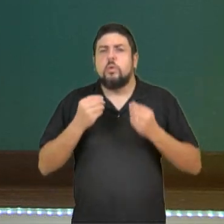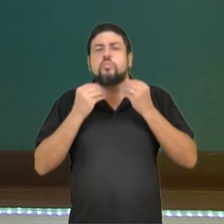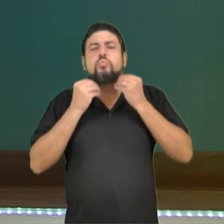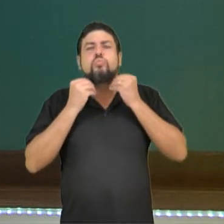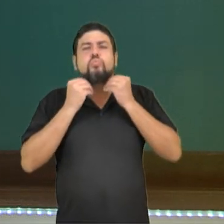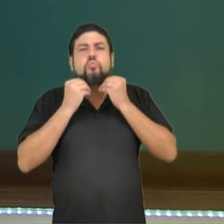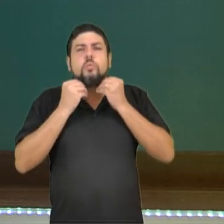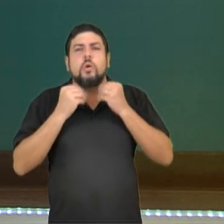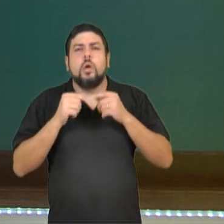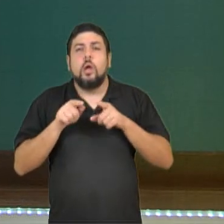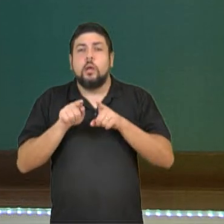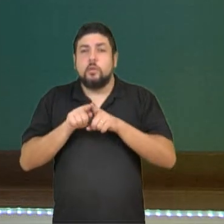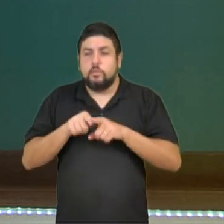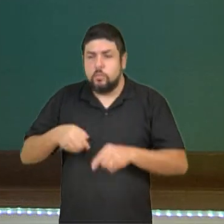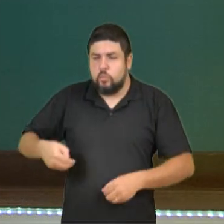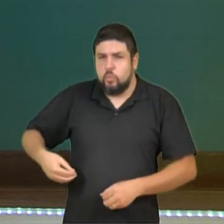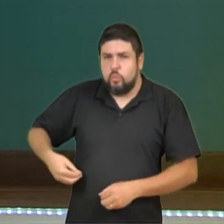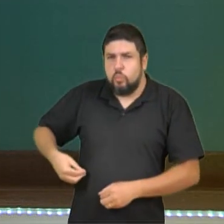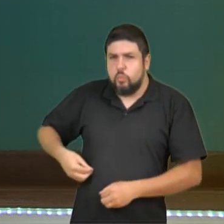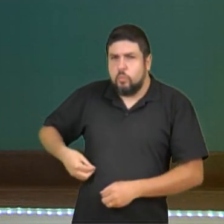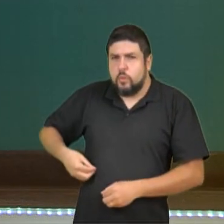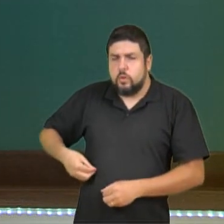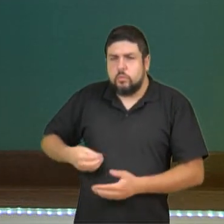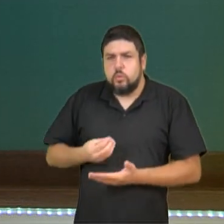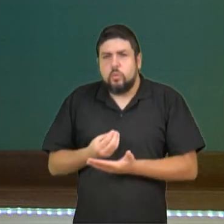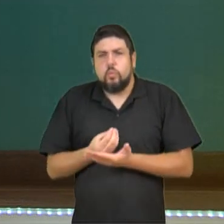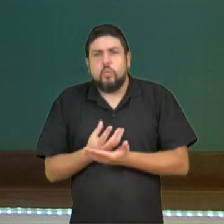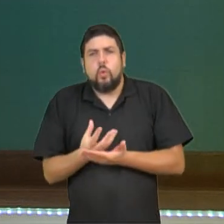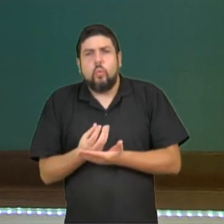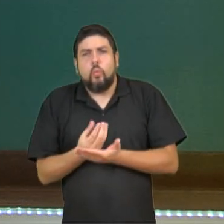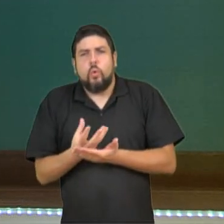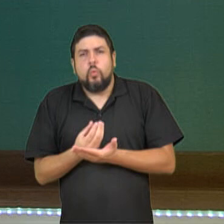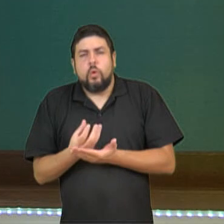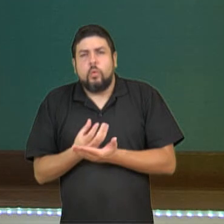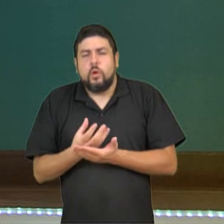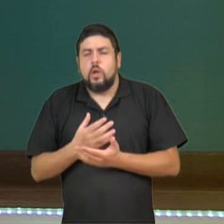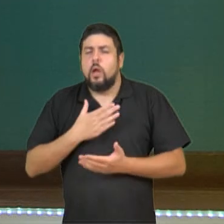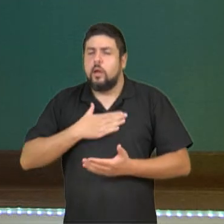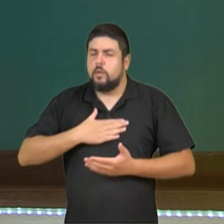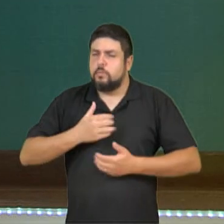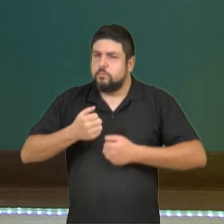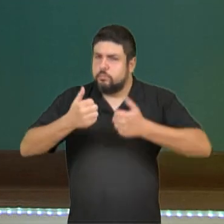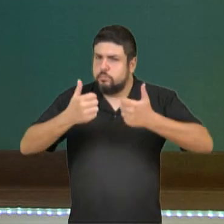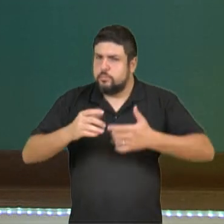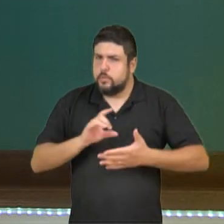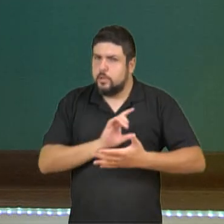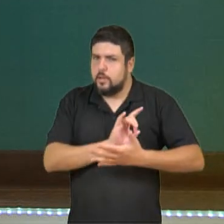tonsilas e o baço. Vamos falar de cada um deles já já.